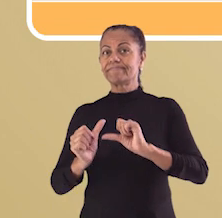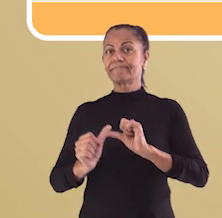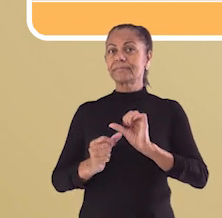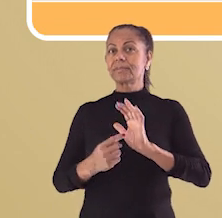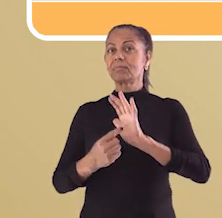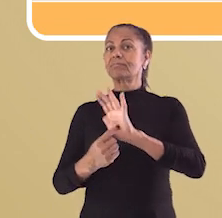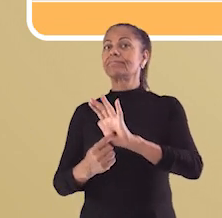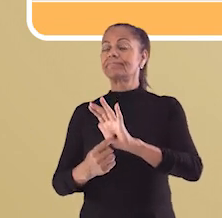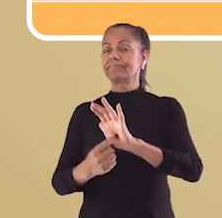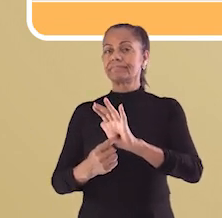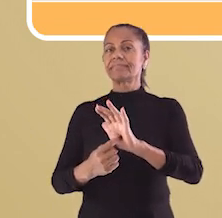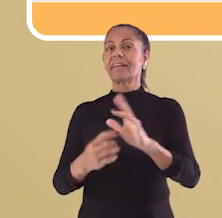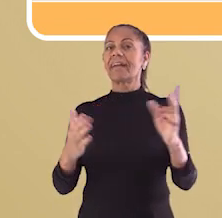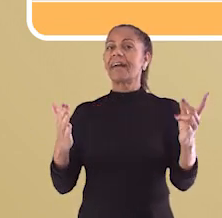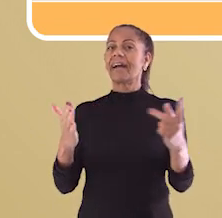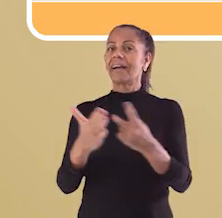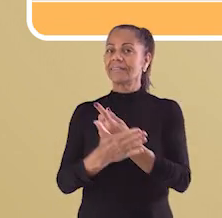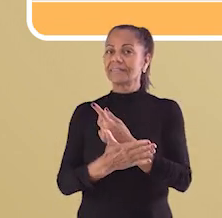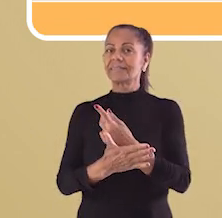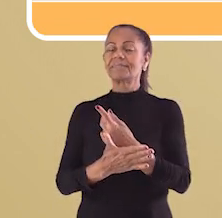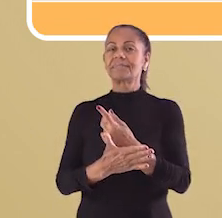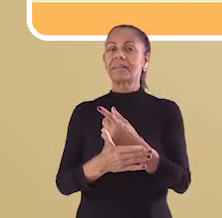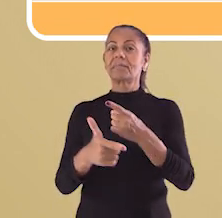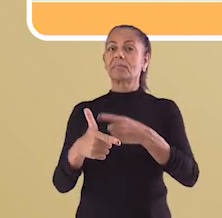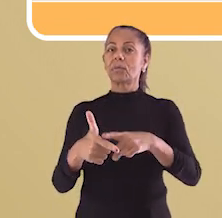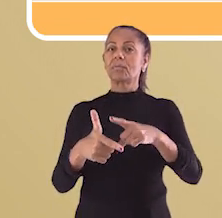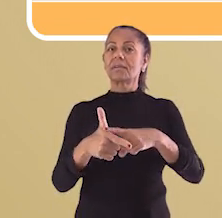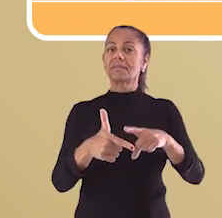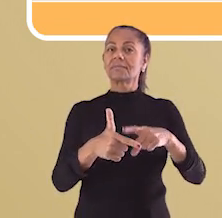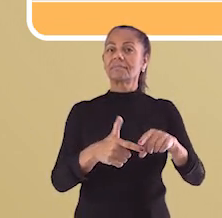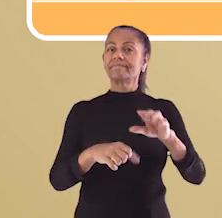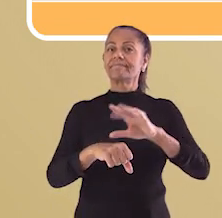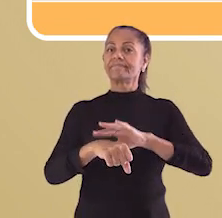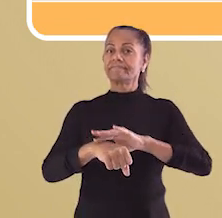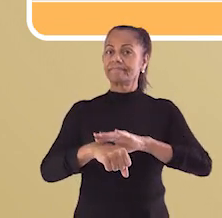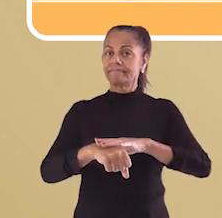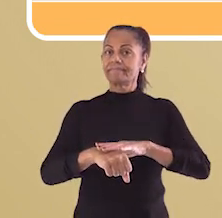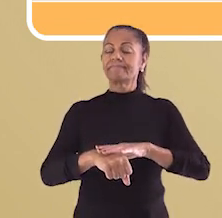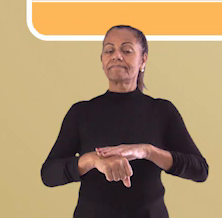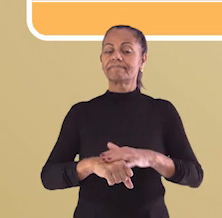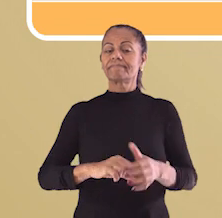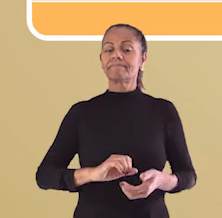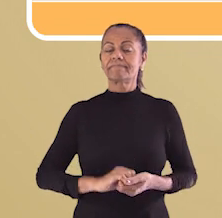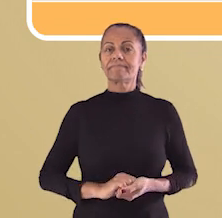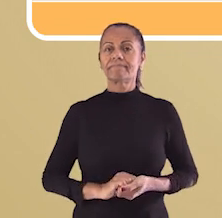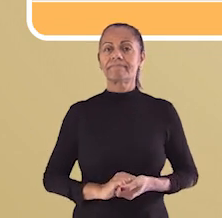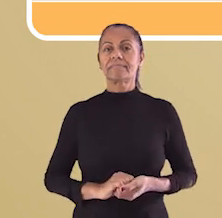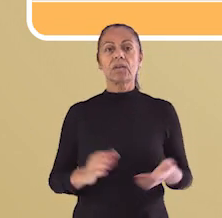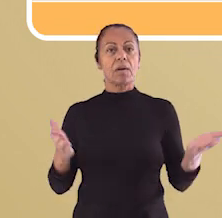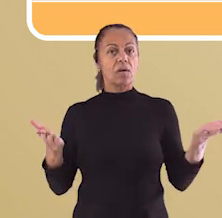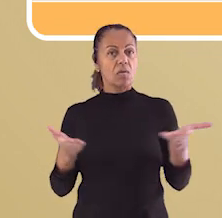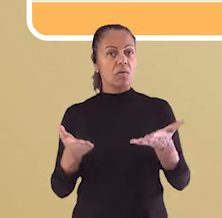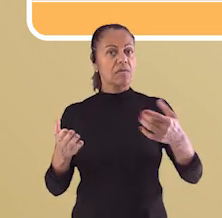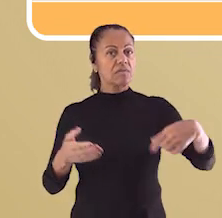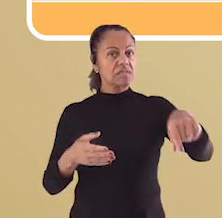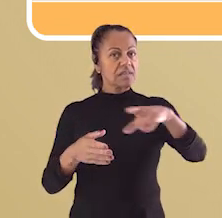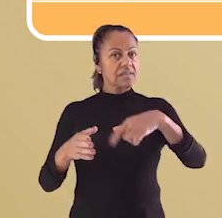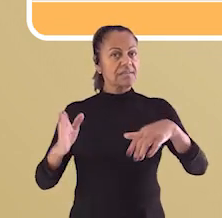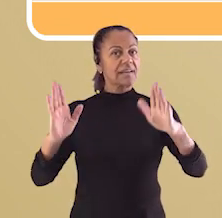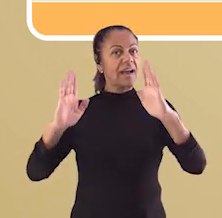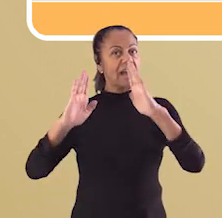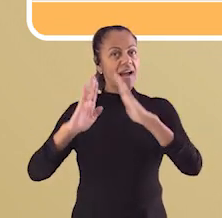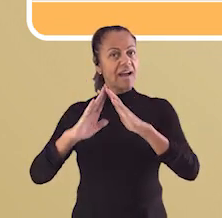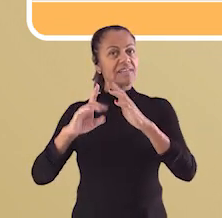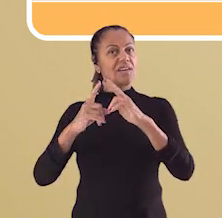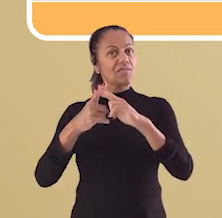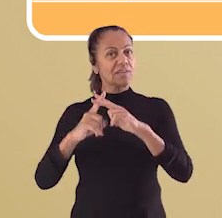comportamento alimentar e fazendo com que se alimente de maneira incorreta e causando problemas de saúde. Uma pausa para vocês poderem